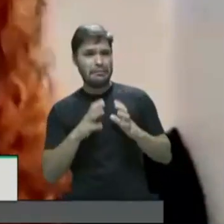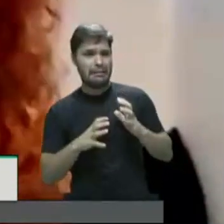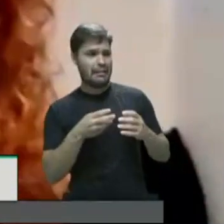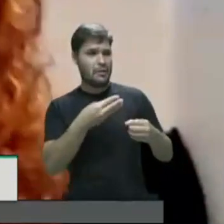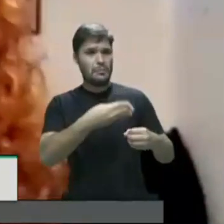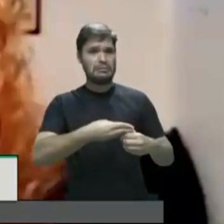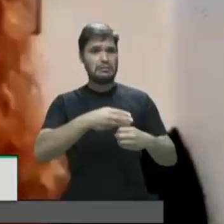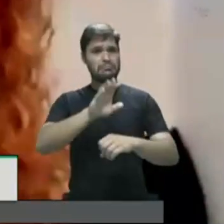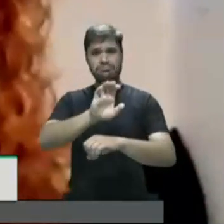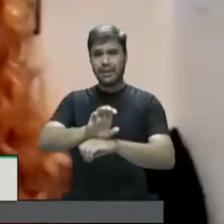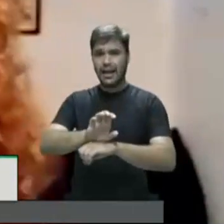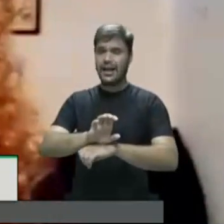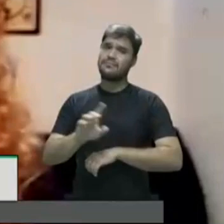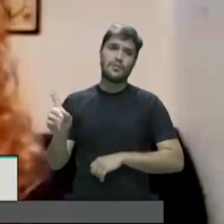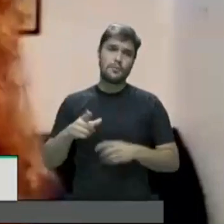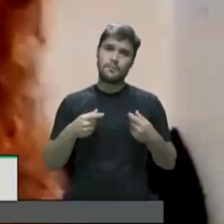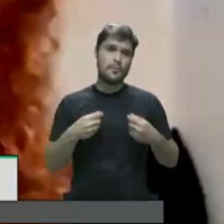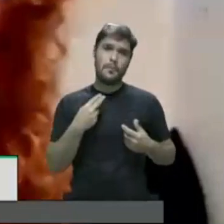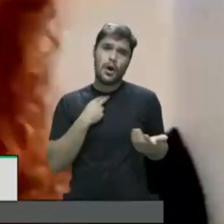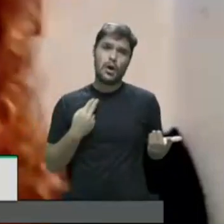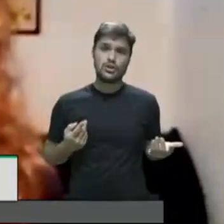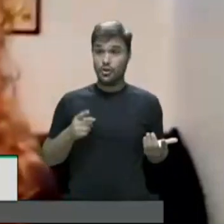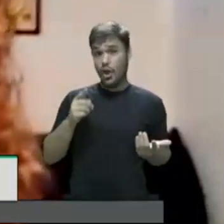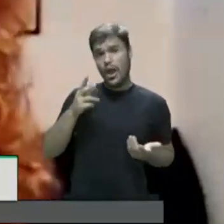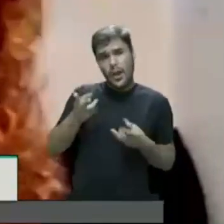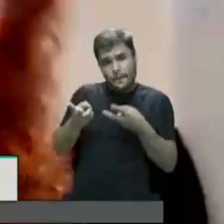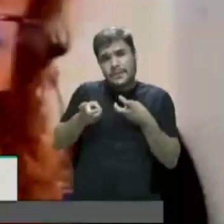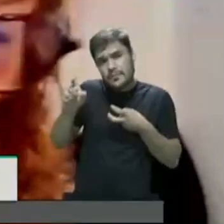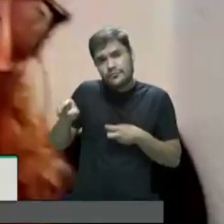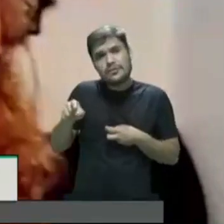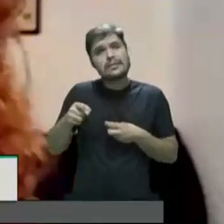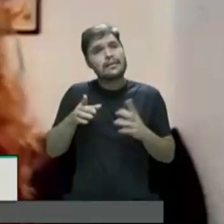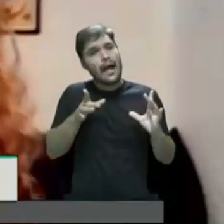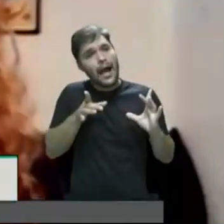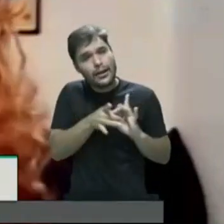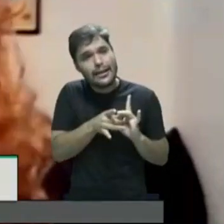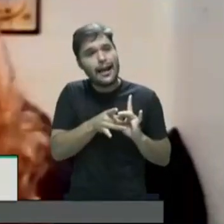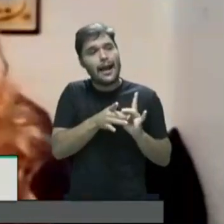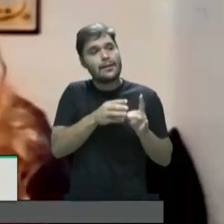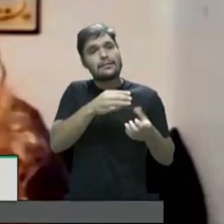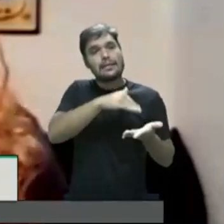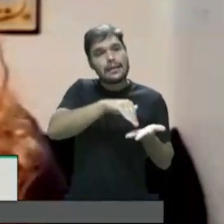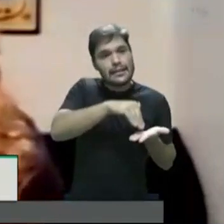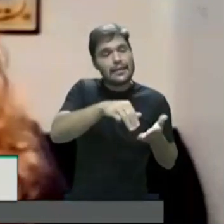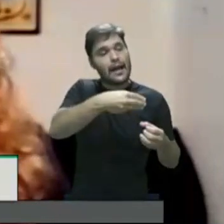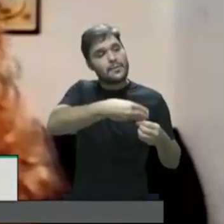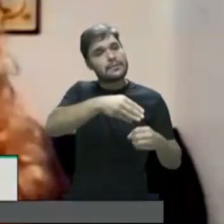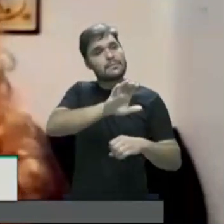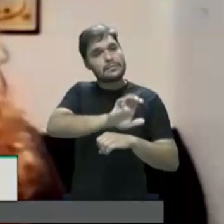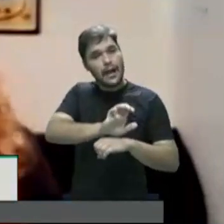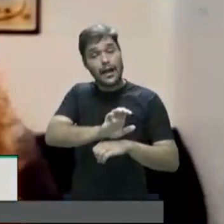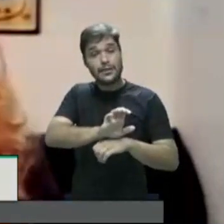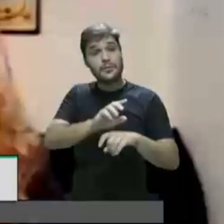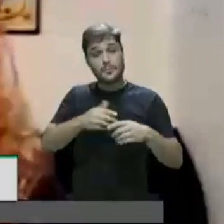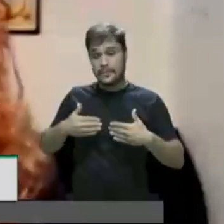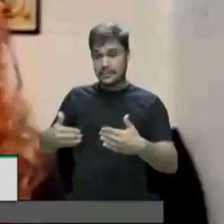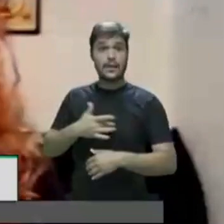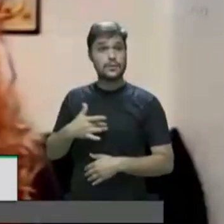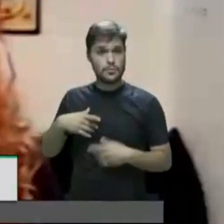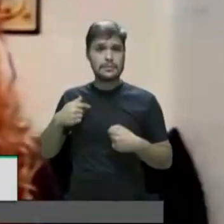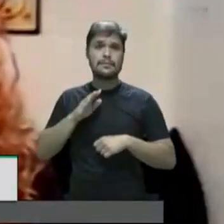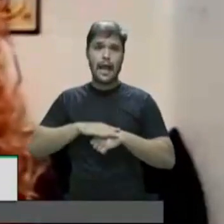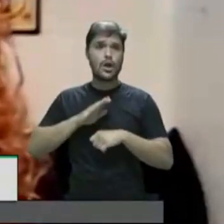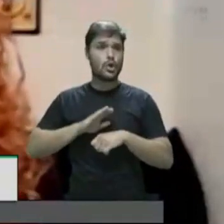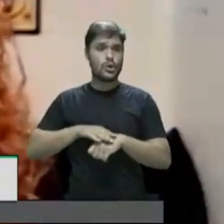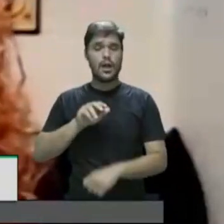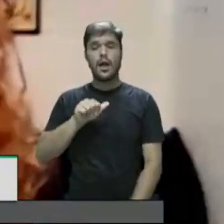se aproximando dos governadores, dos secretários de estado e município, e precisamos ter autonomia. Portanto,